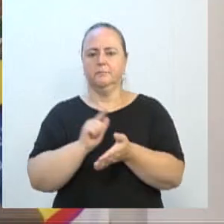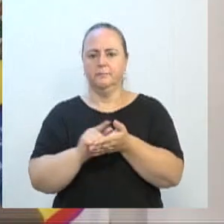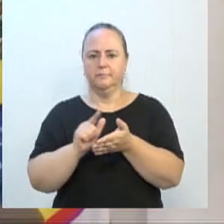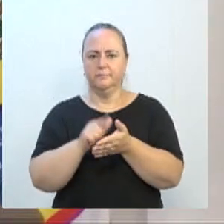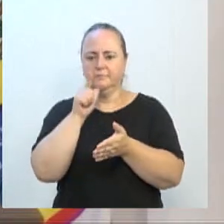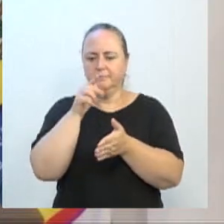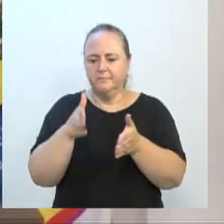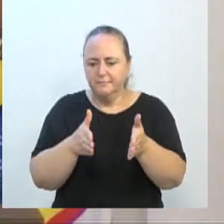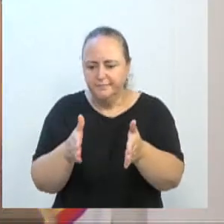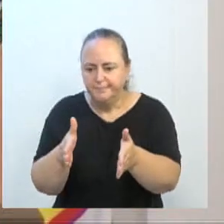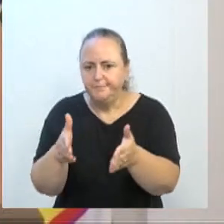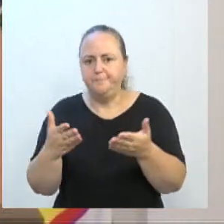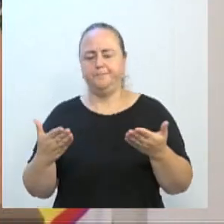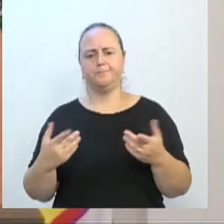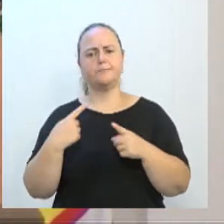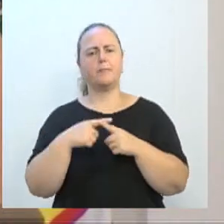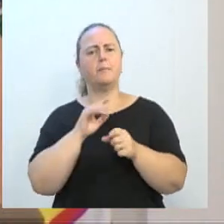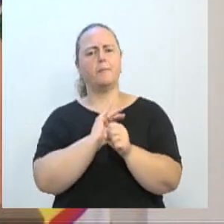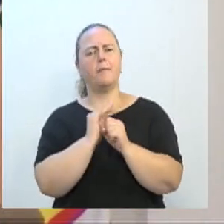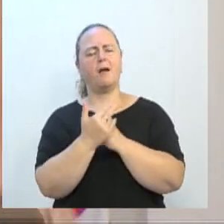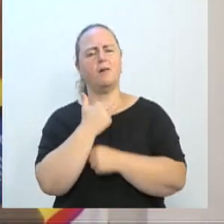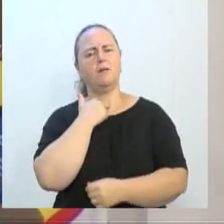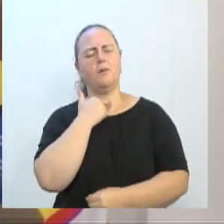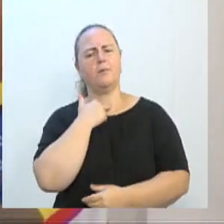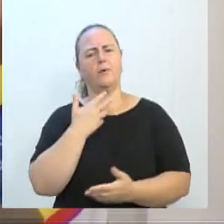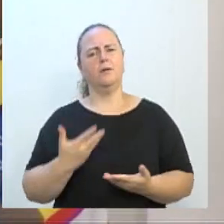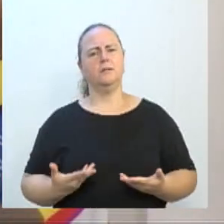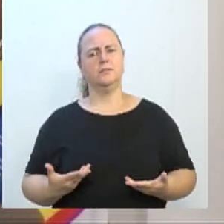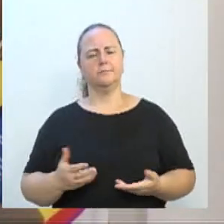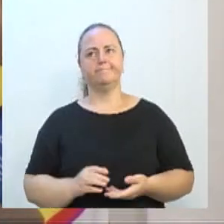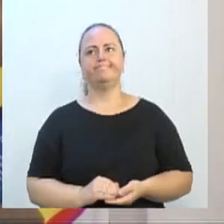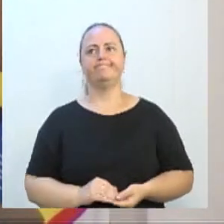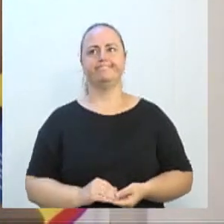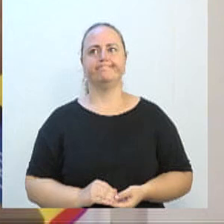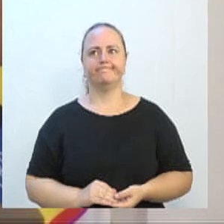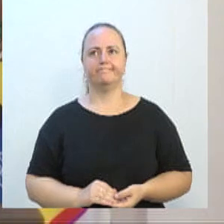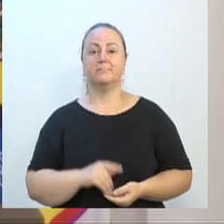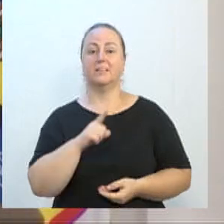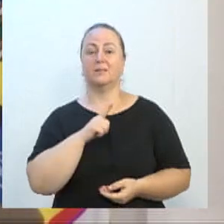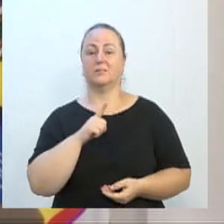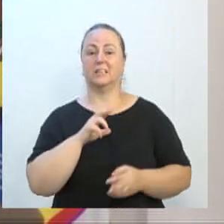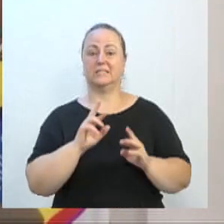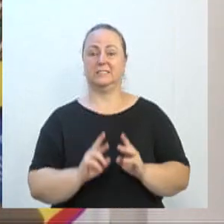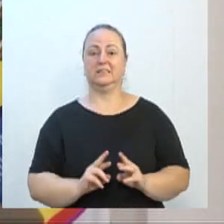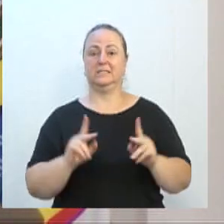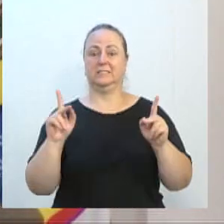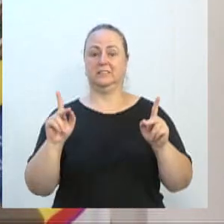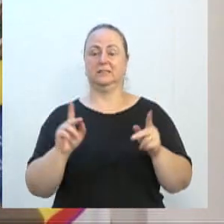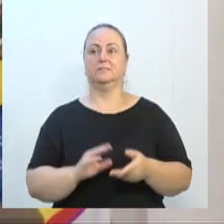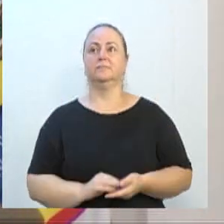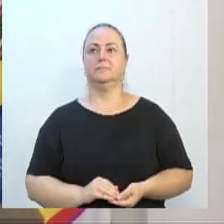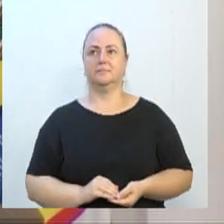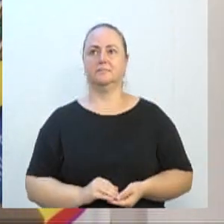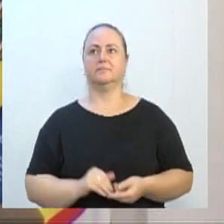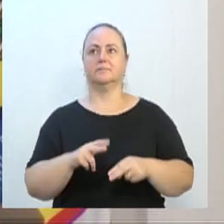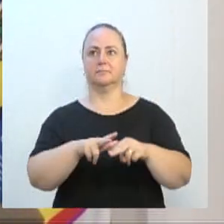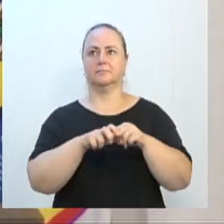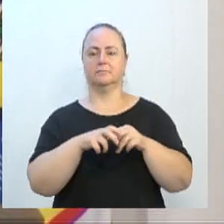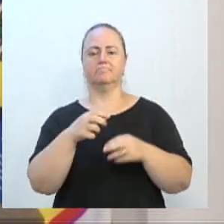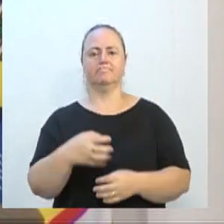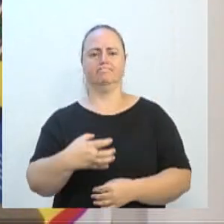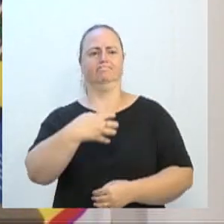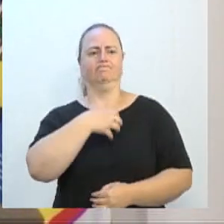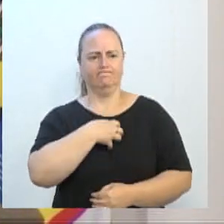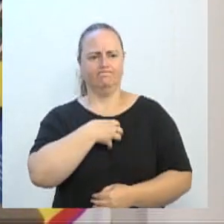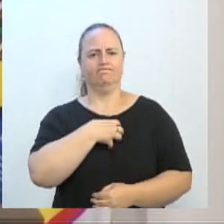planta flores, por que nos bairros não? Então, são dois pesos e duas medidas. Esse é o meu sentimento de injustiça que eu compartilho com